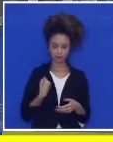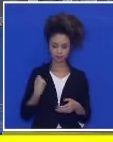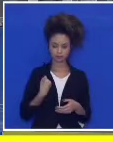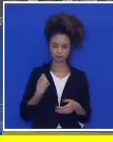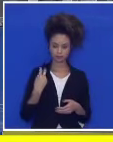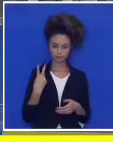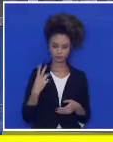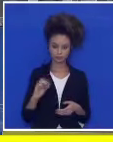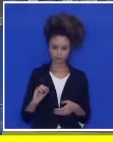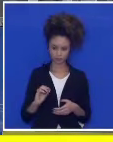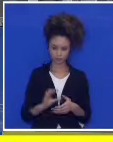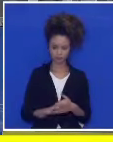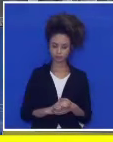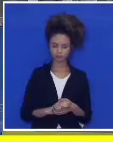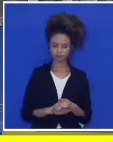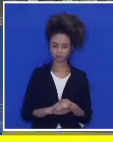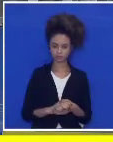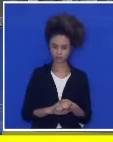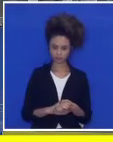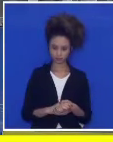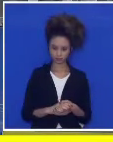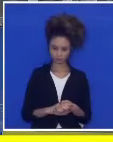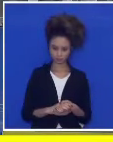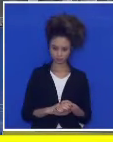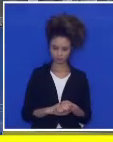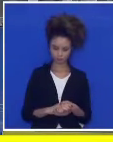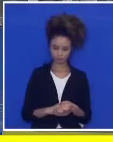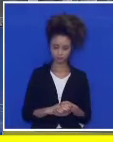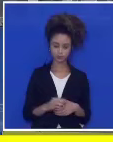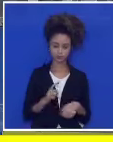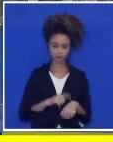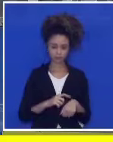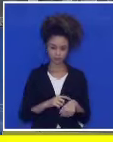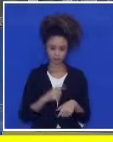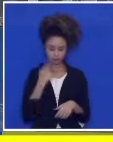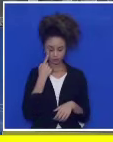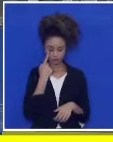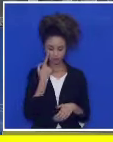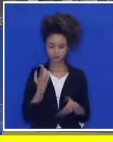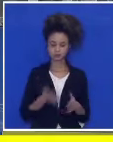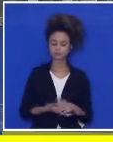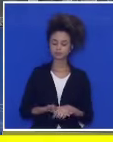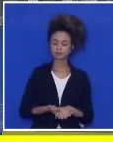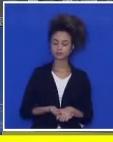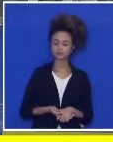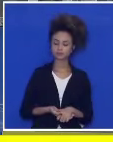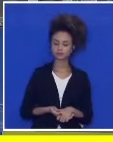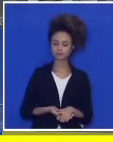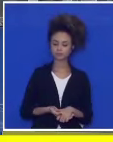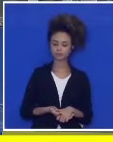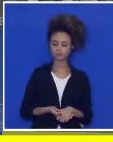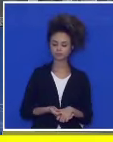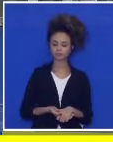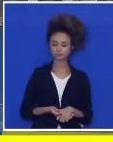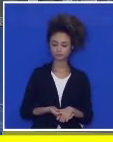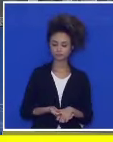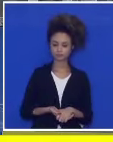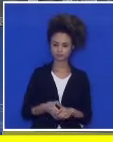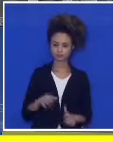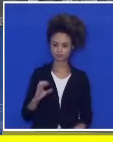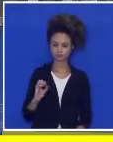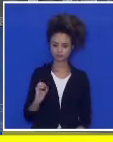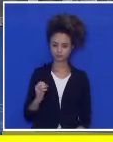20. Branca, 20. Hora de confirmar. As dezenas sorteadas na Time Mania